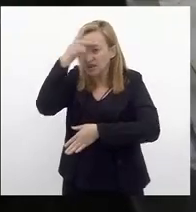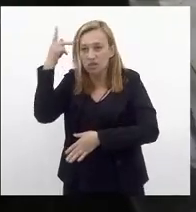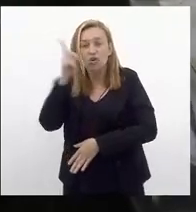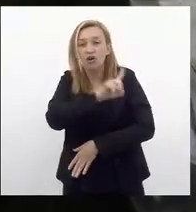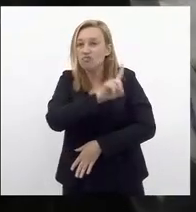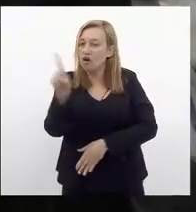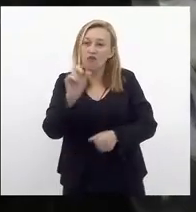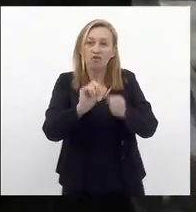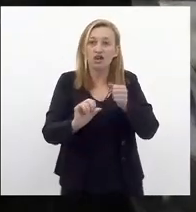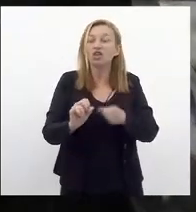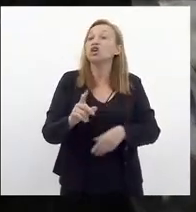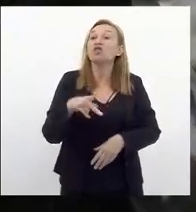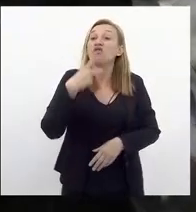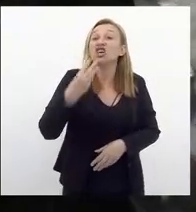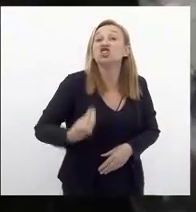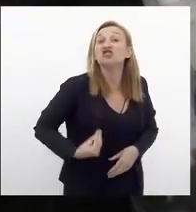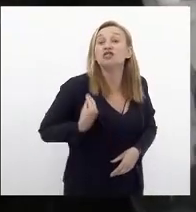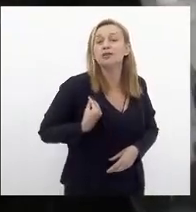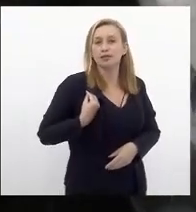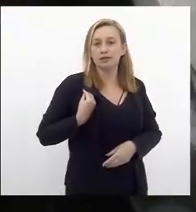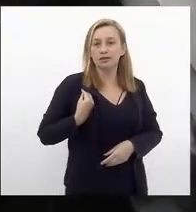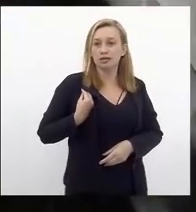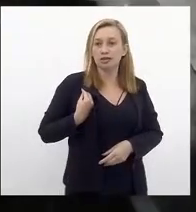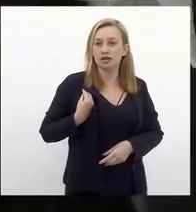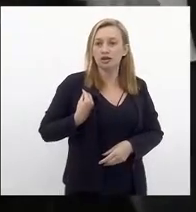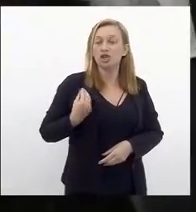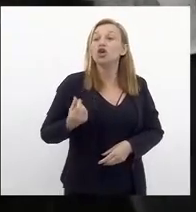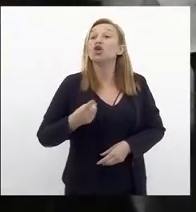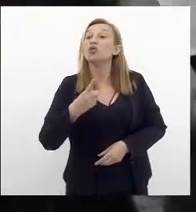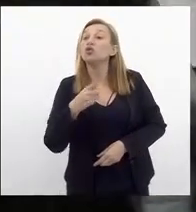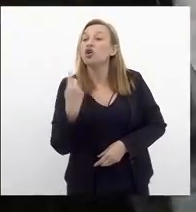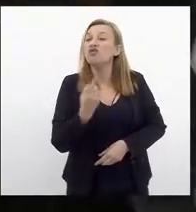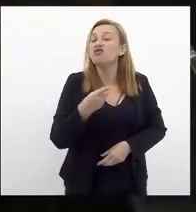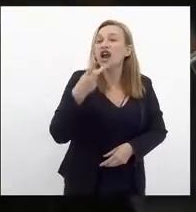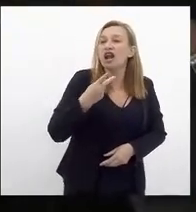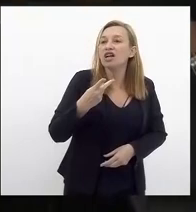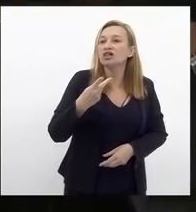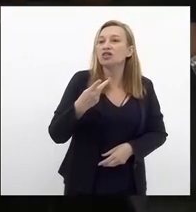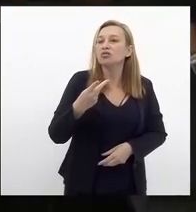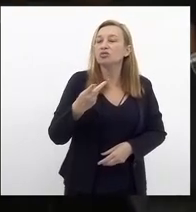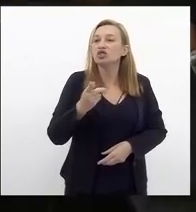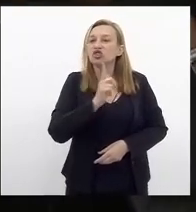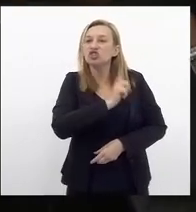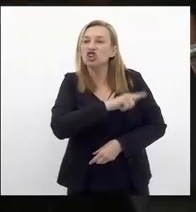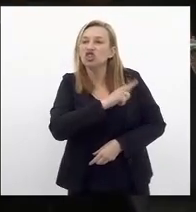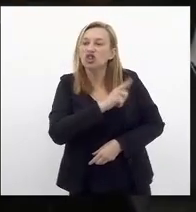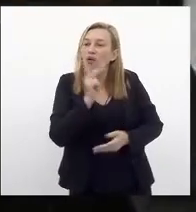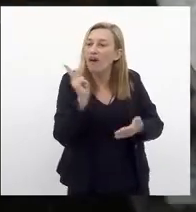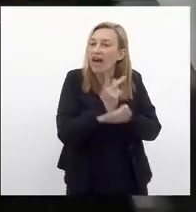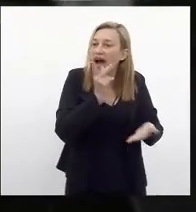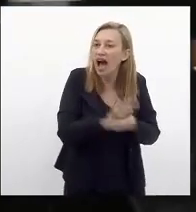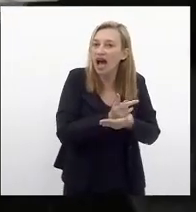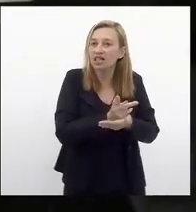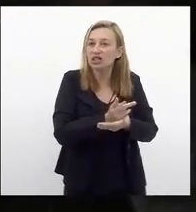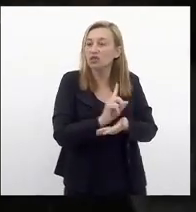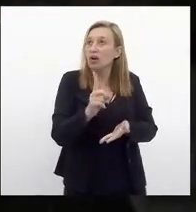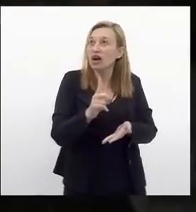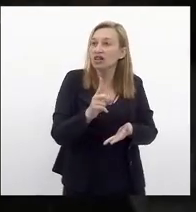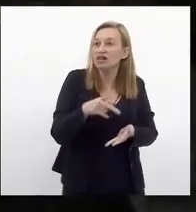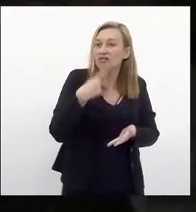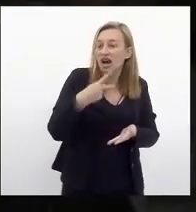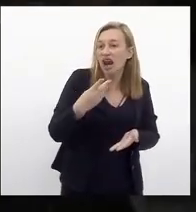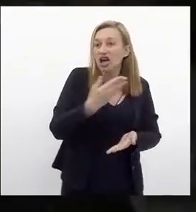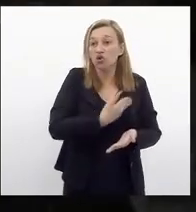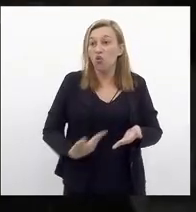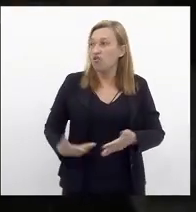porque isso eu tô falando de vidas e quando falamos de uma mais já estou não adianta falar